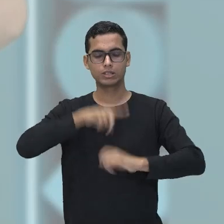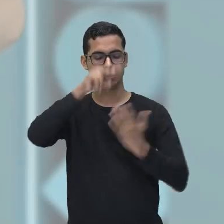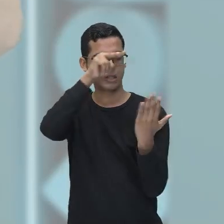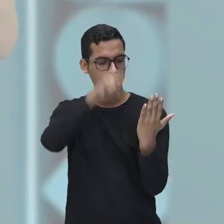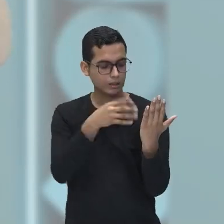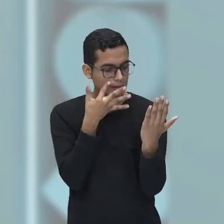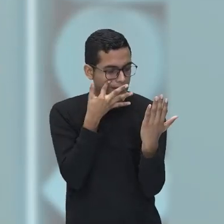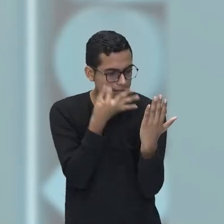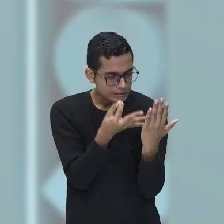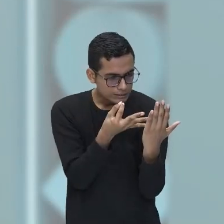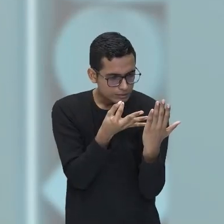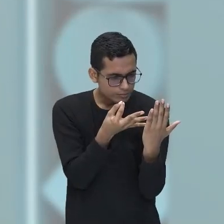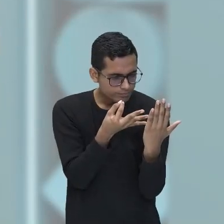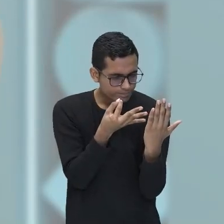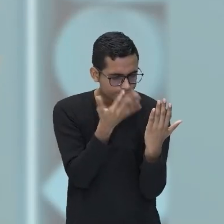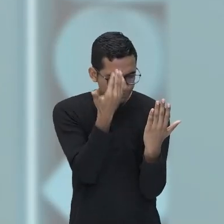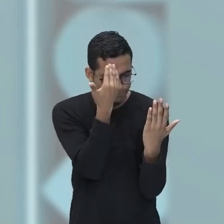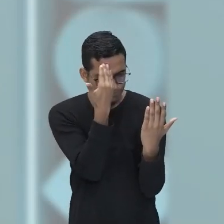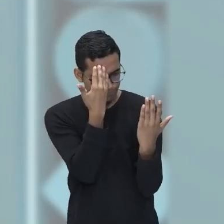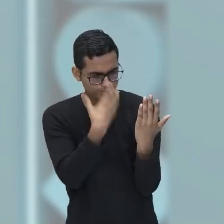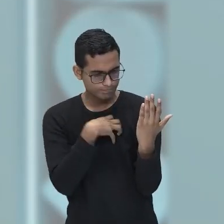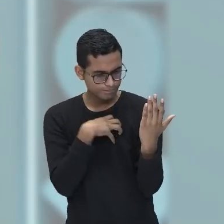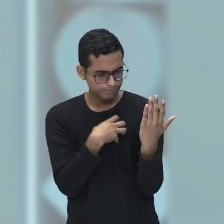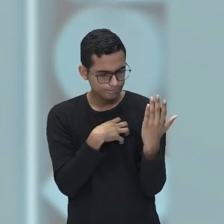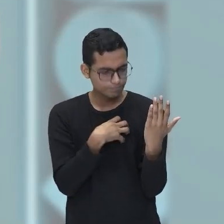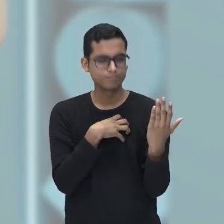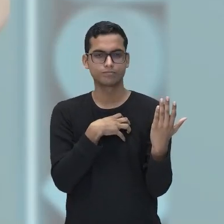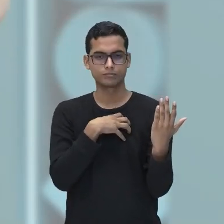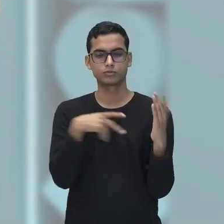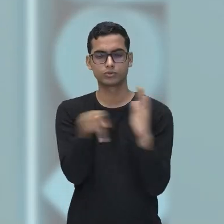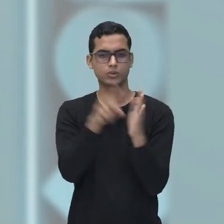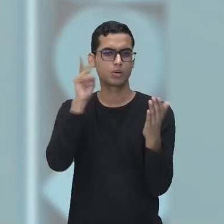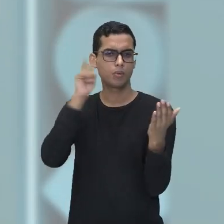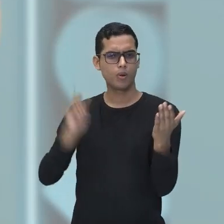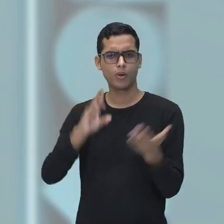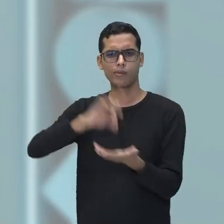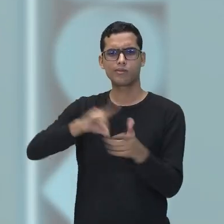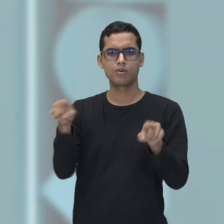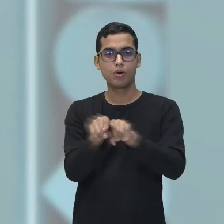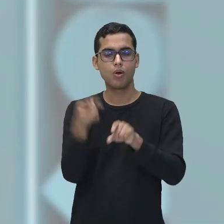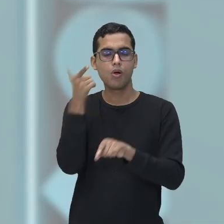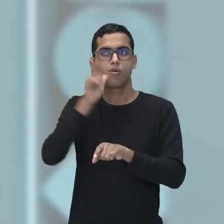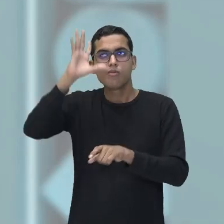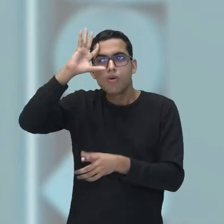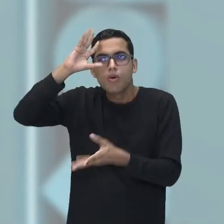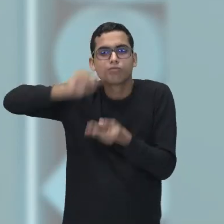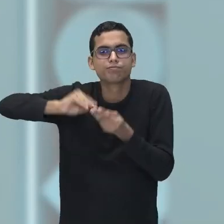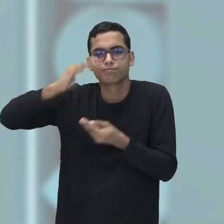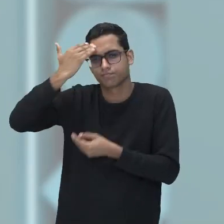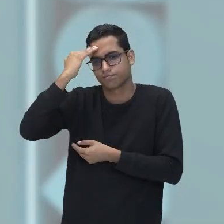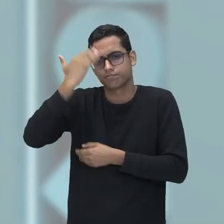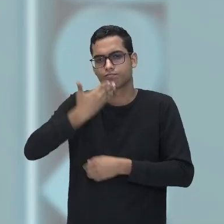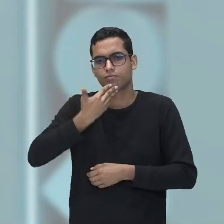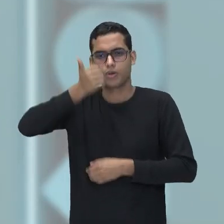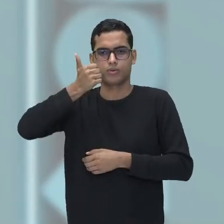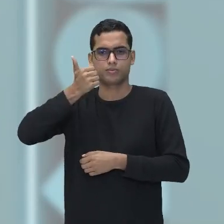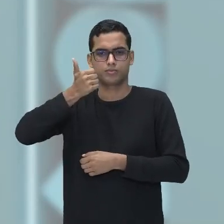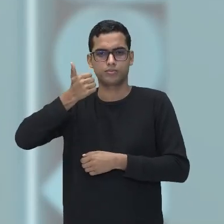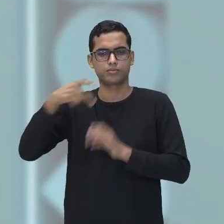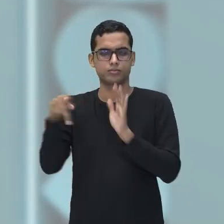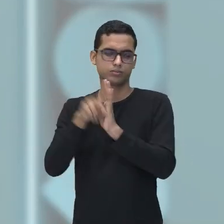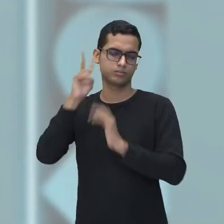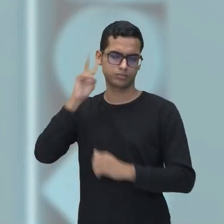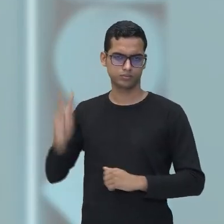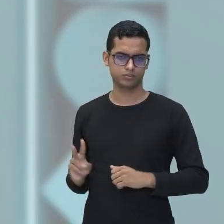muito envolvido com a narrativa, com a história, para poder ir compreendendo tudo que se passa na história,